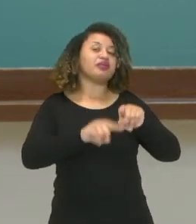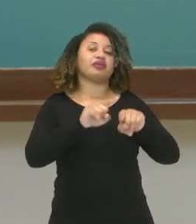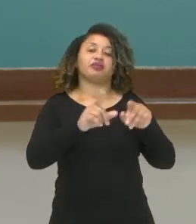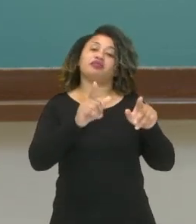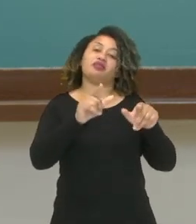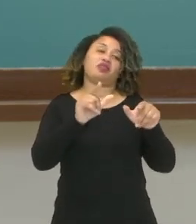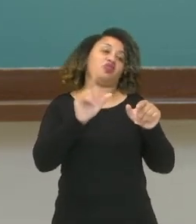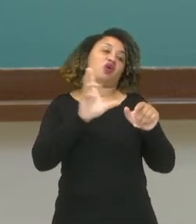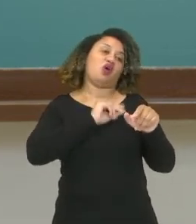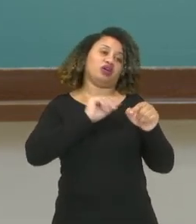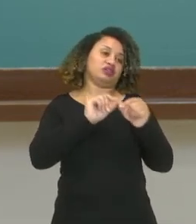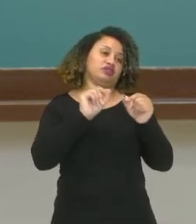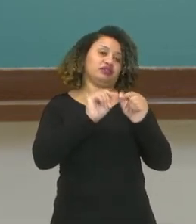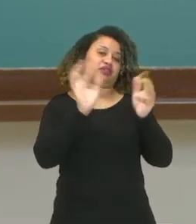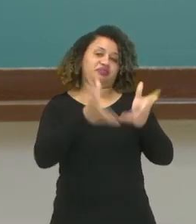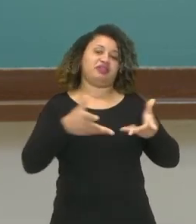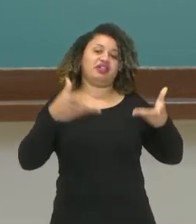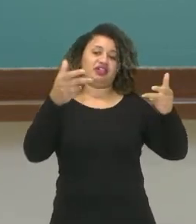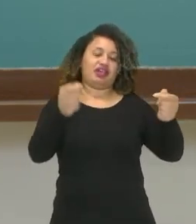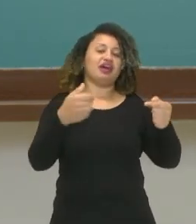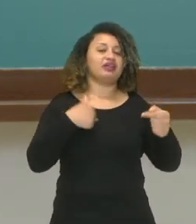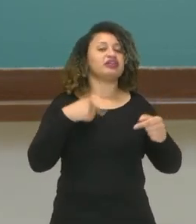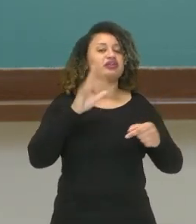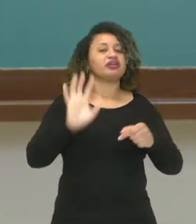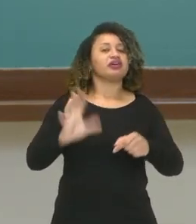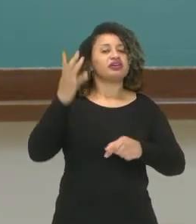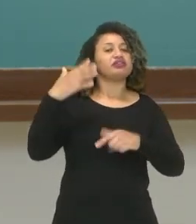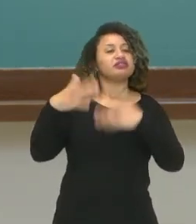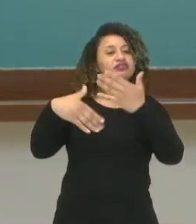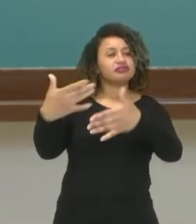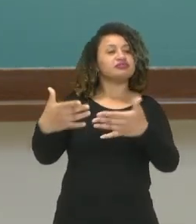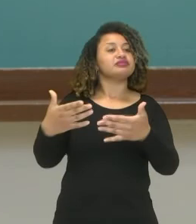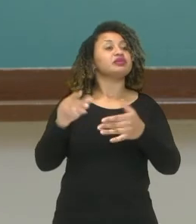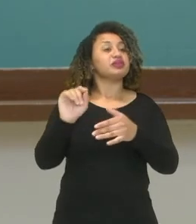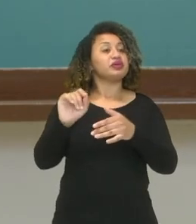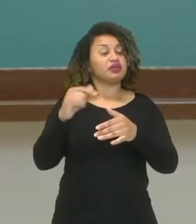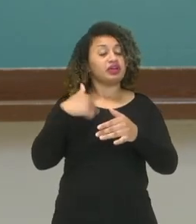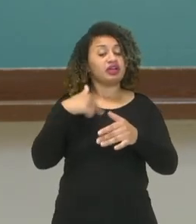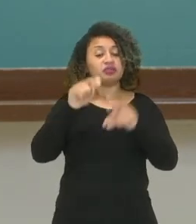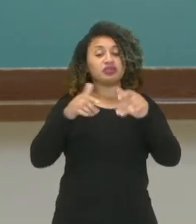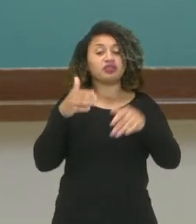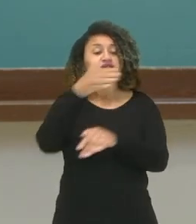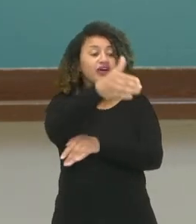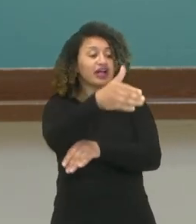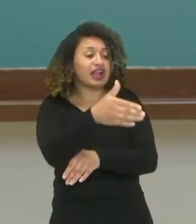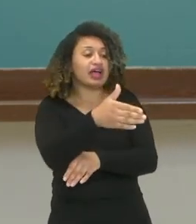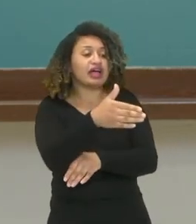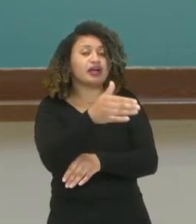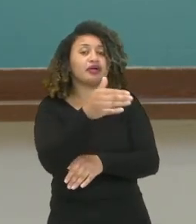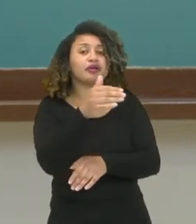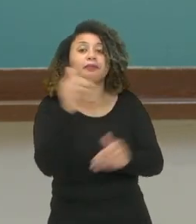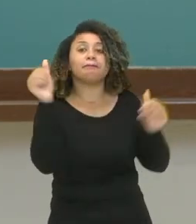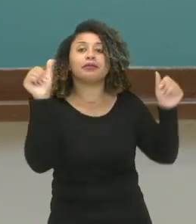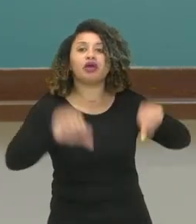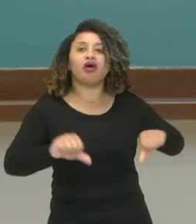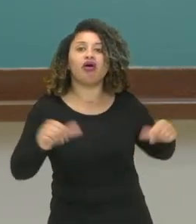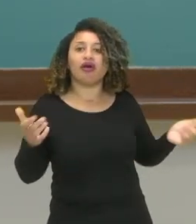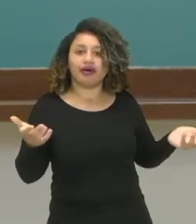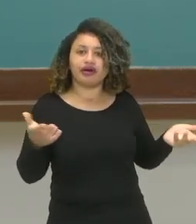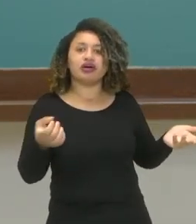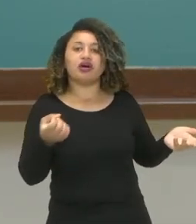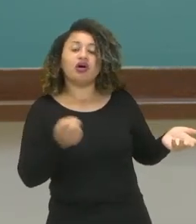Os procedimentos intermináveis. Por vezes a pessoa vai fazer um procedimento e acaba até piorando, ou pior ainda,